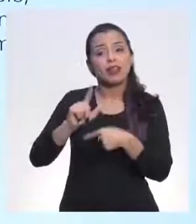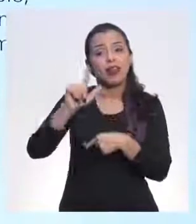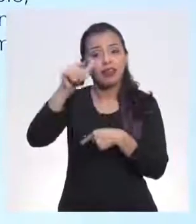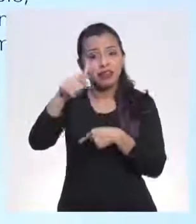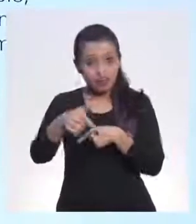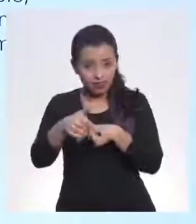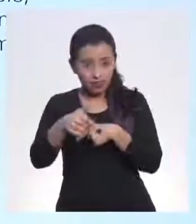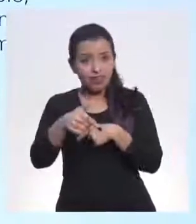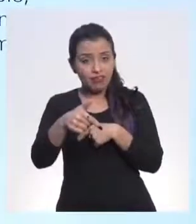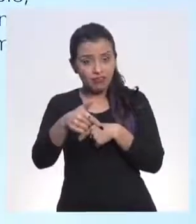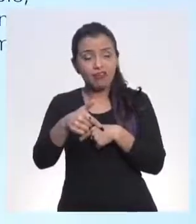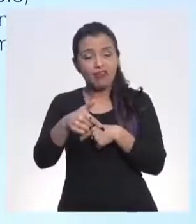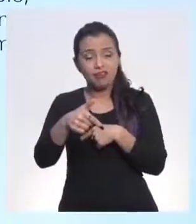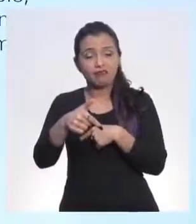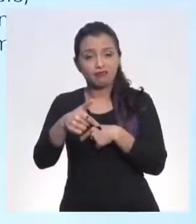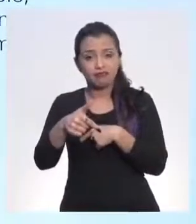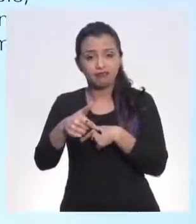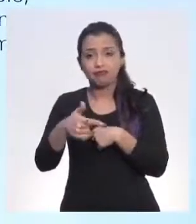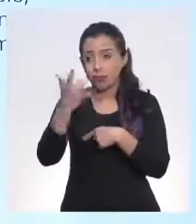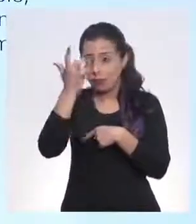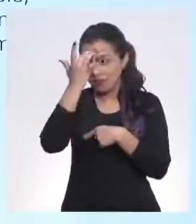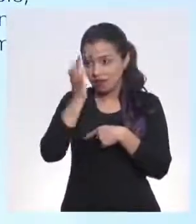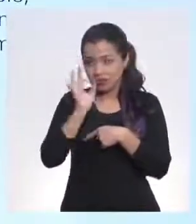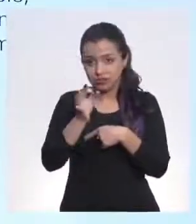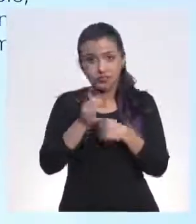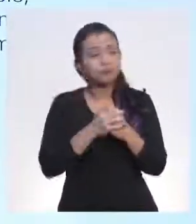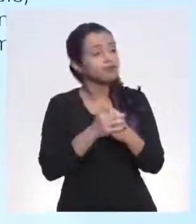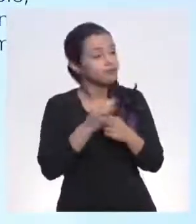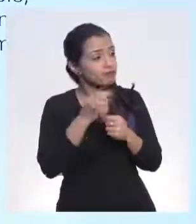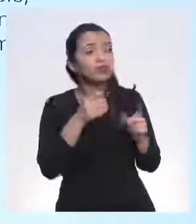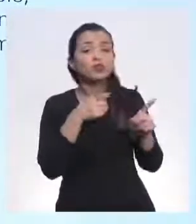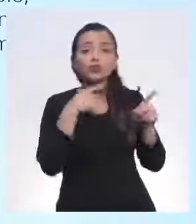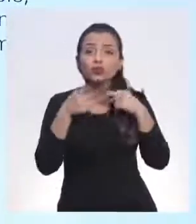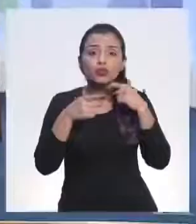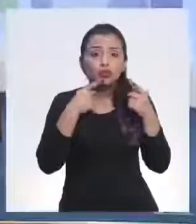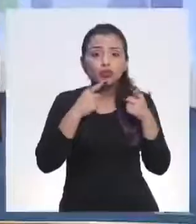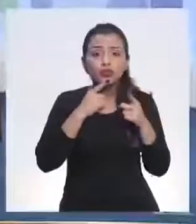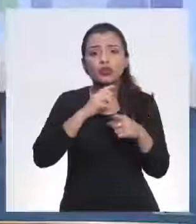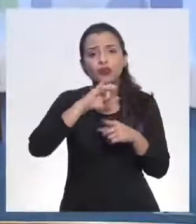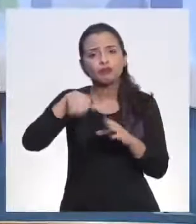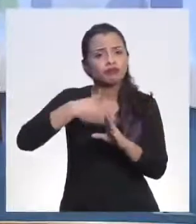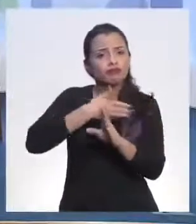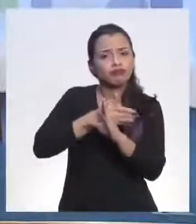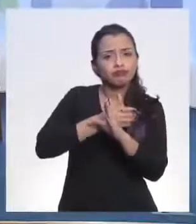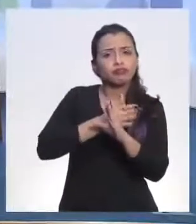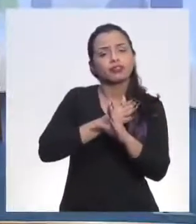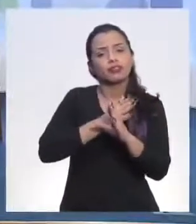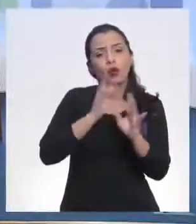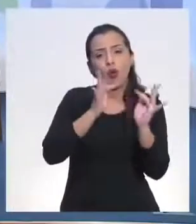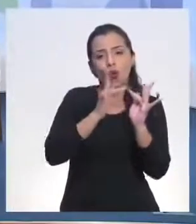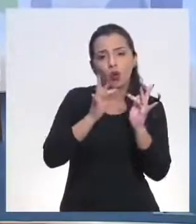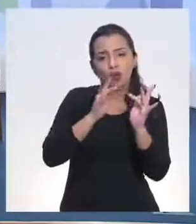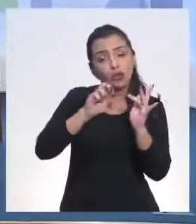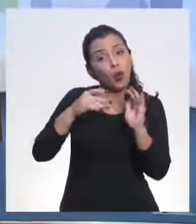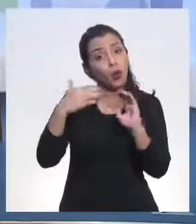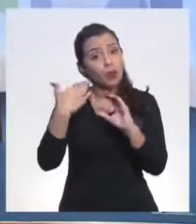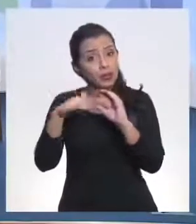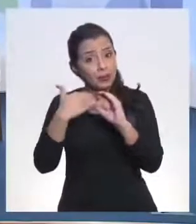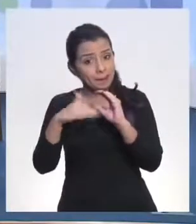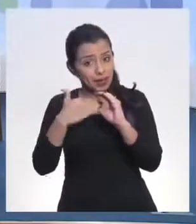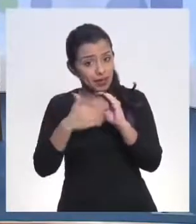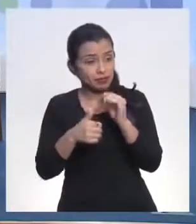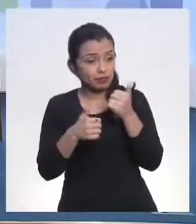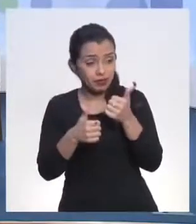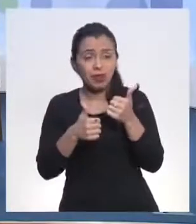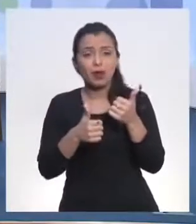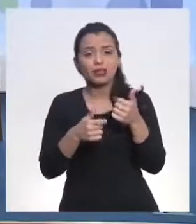pelo e-mail, que eu acho que fica até mais fácil, né, Jonas? Isso mesmo. Então, dúvidas lá, mandem no direct ou contate e-mail. Semana que vem, digamos que seria